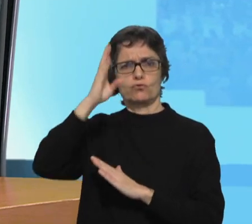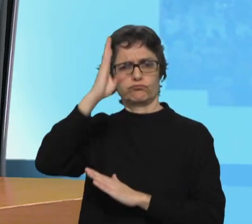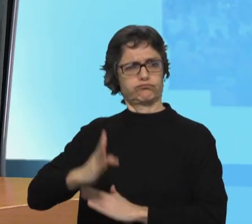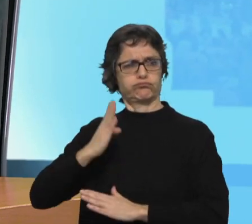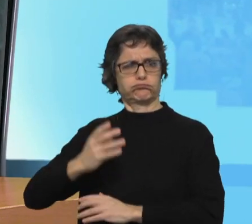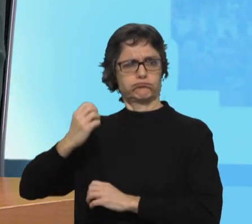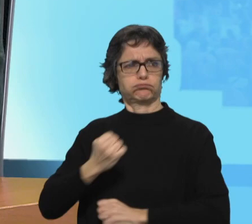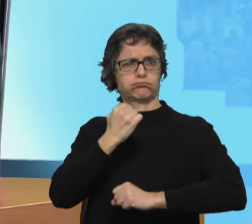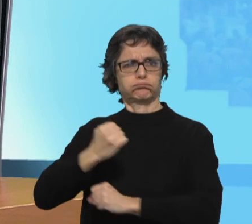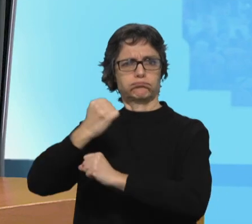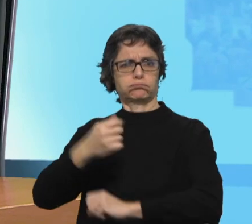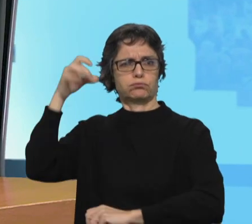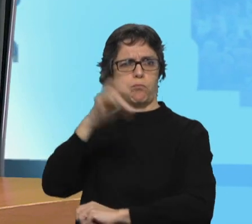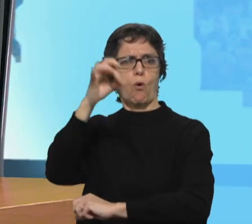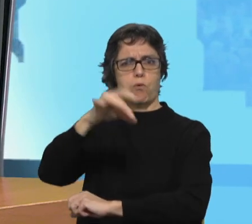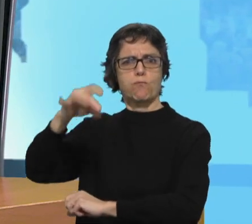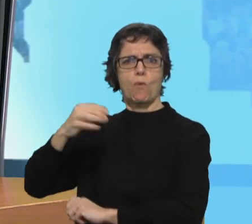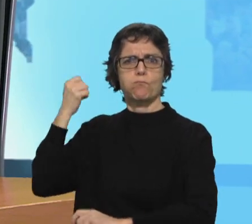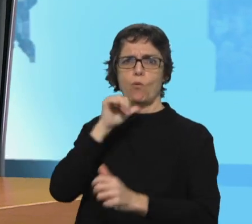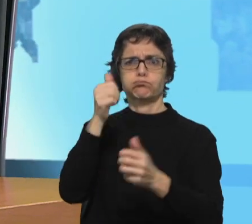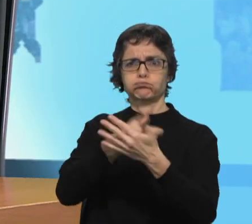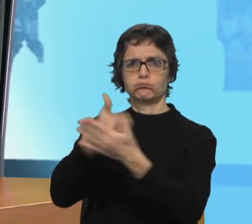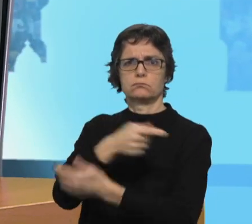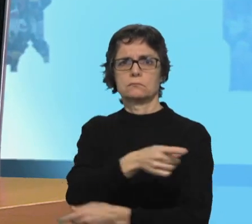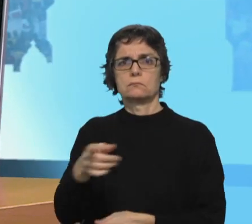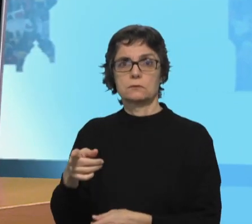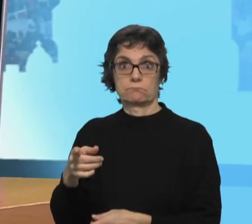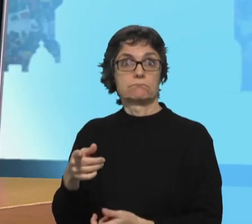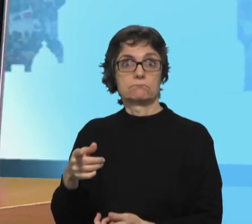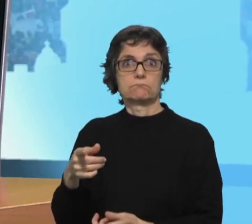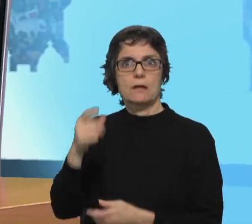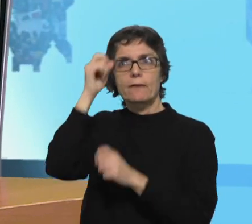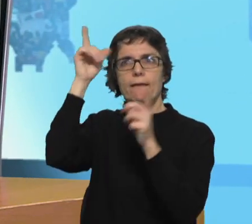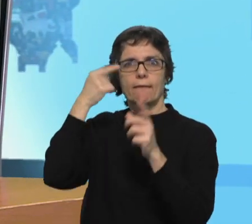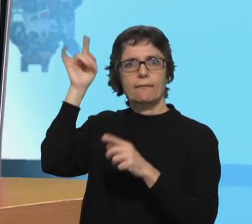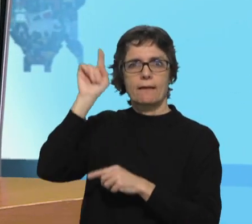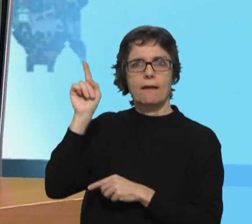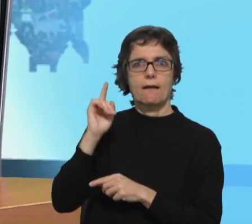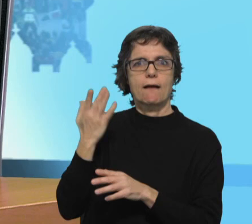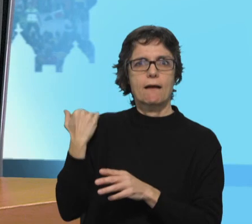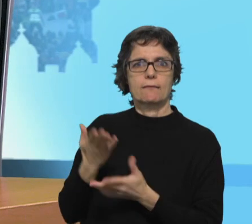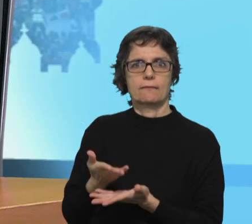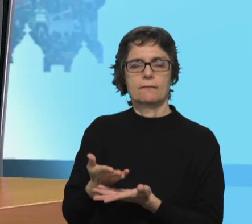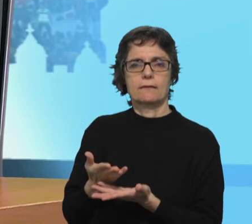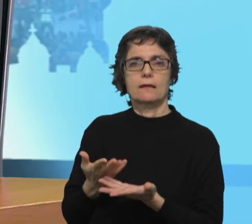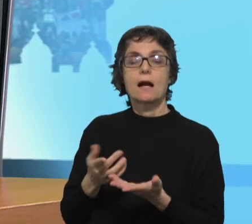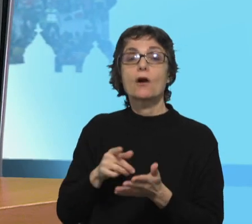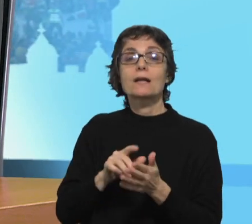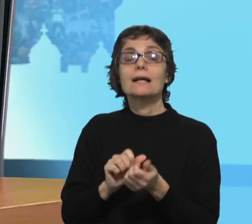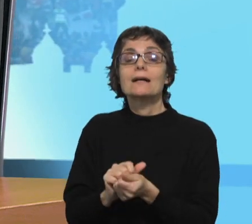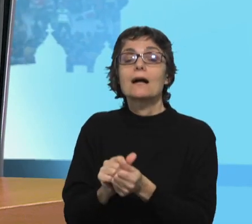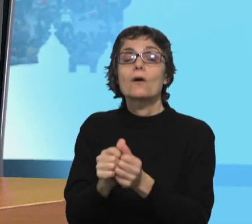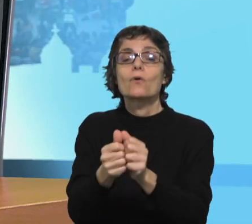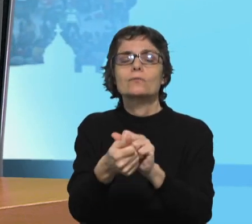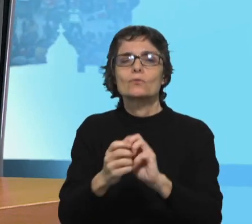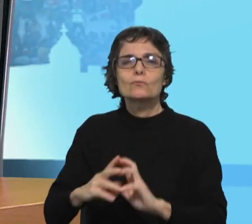uns para ganhar a outros, para matar a outros. Ora, há uma evolução na Bíblia, não há uma ruptura, mas